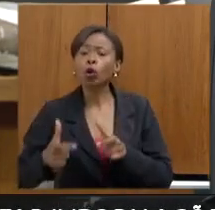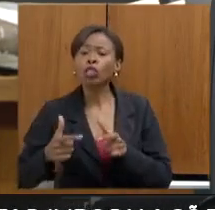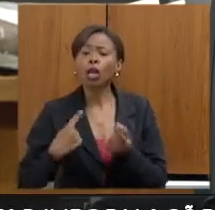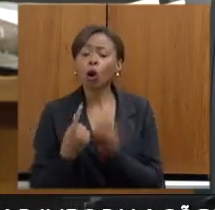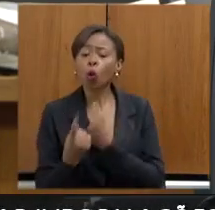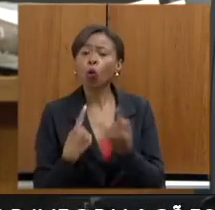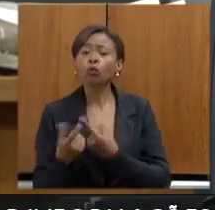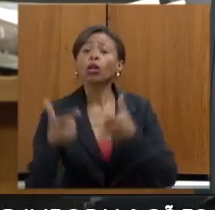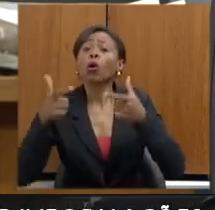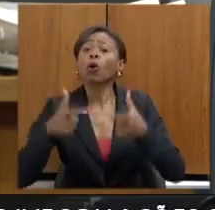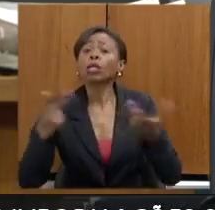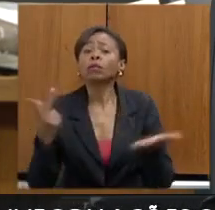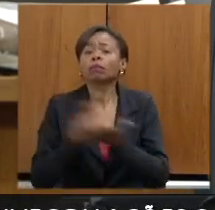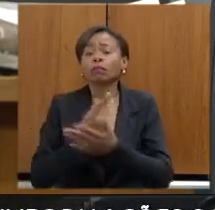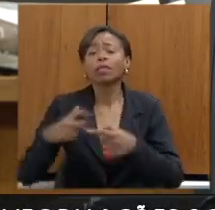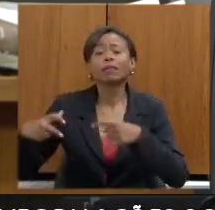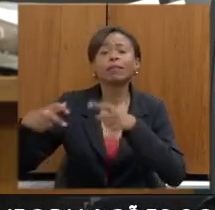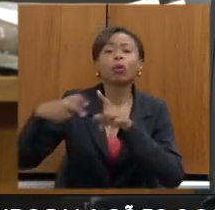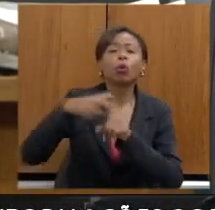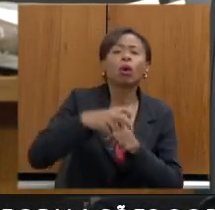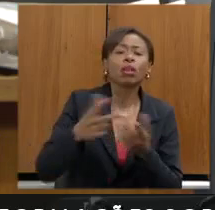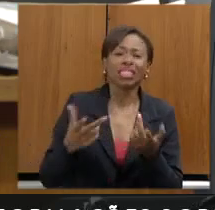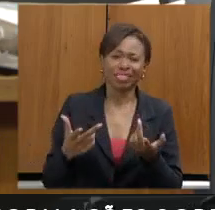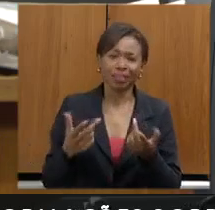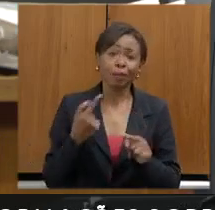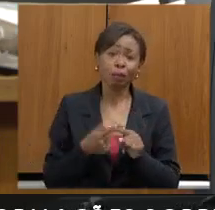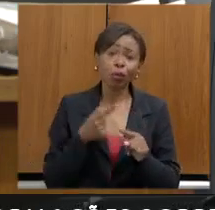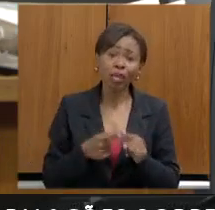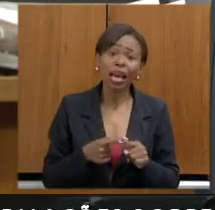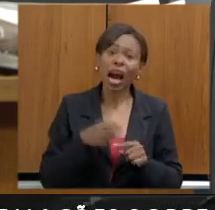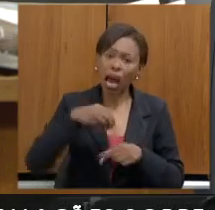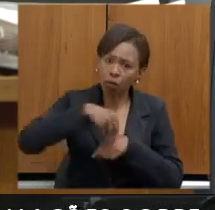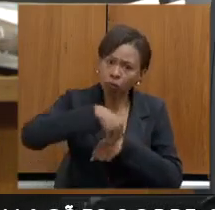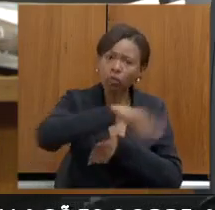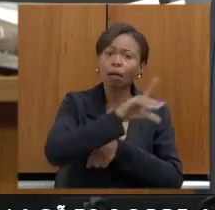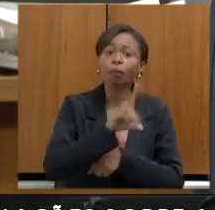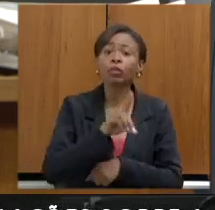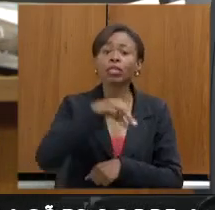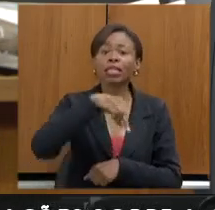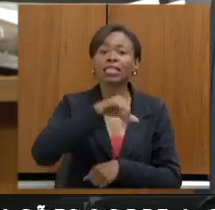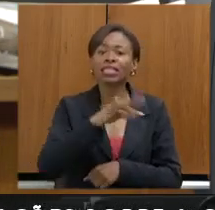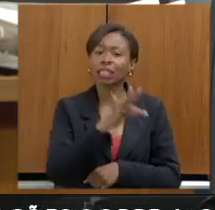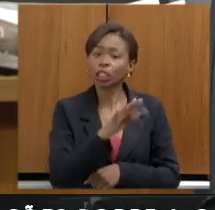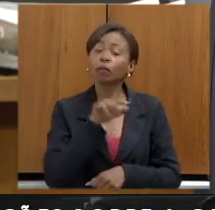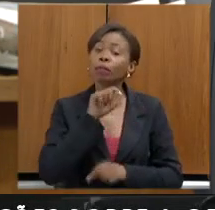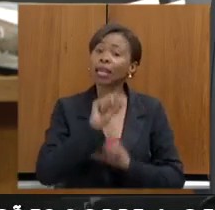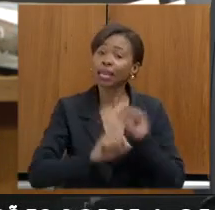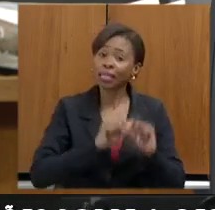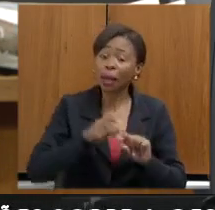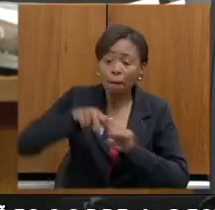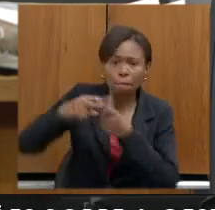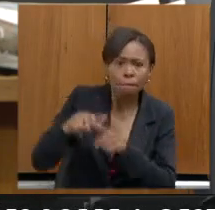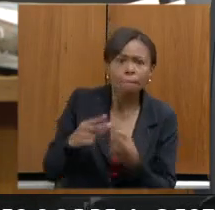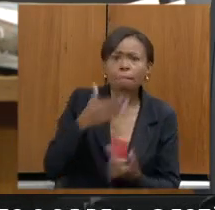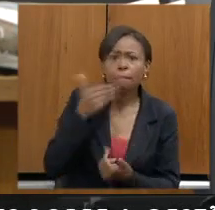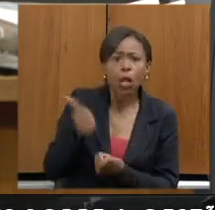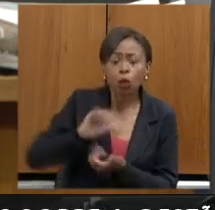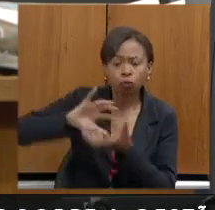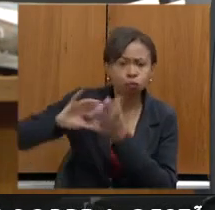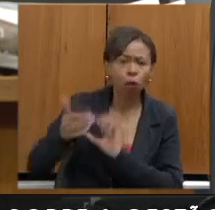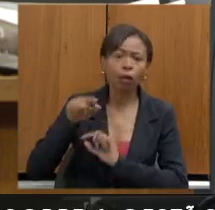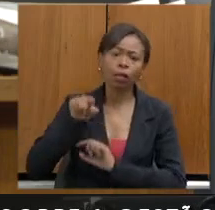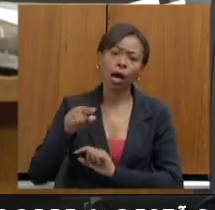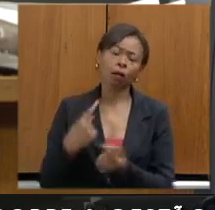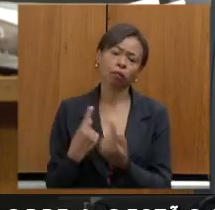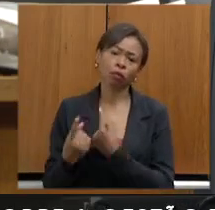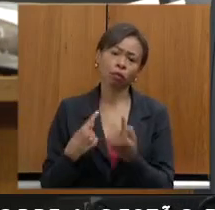quilômetros lá da eu lembro muito do da curva do Ribeirão do Córrego do eixo não é ali chegando em